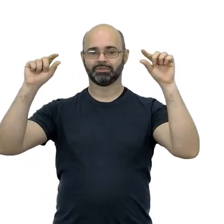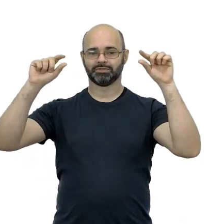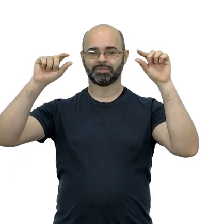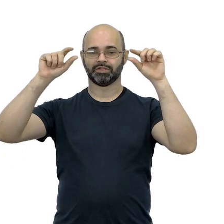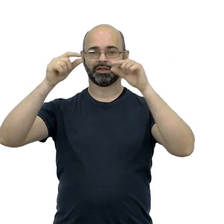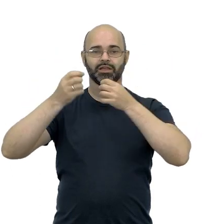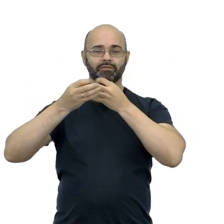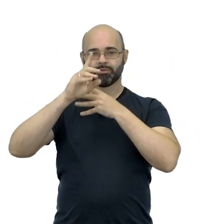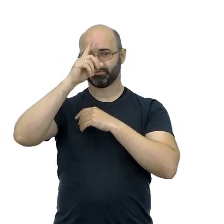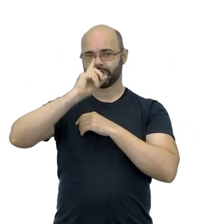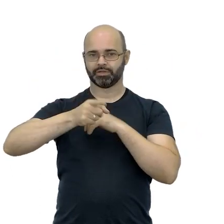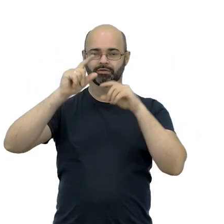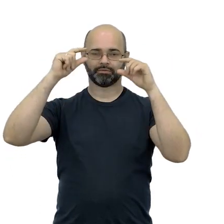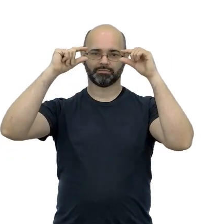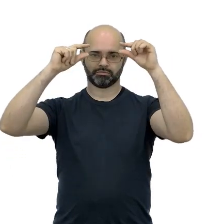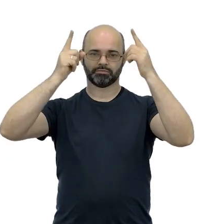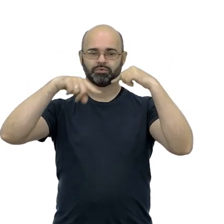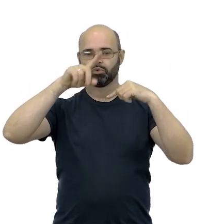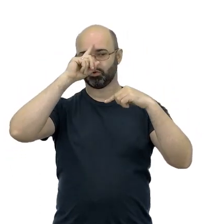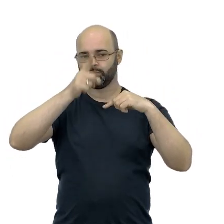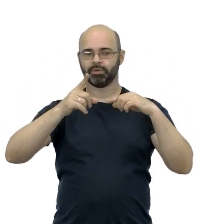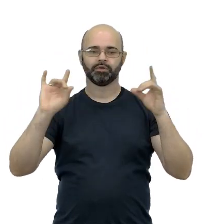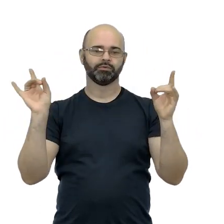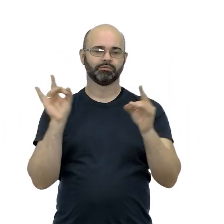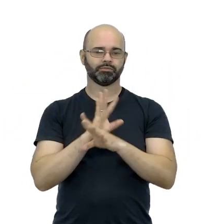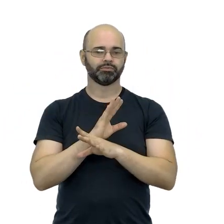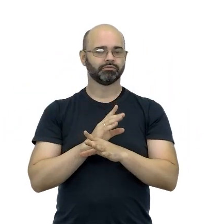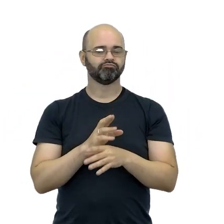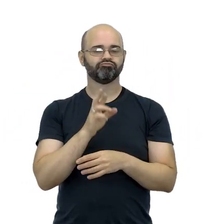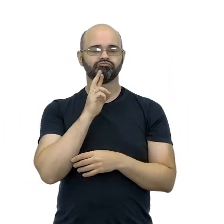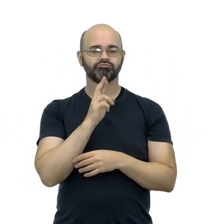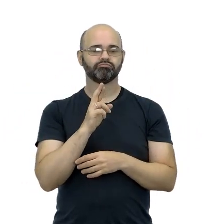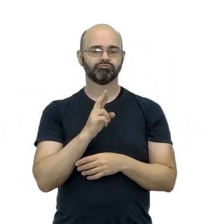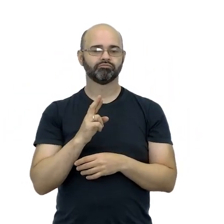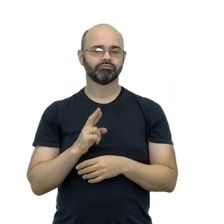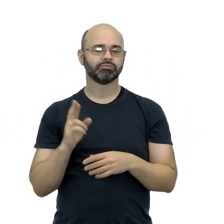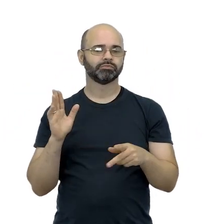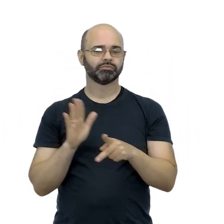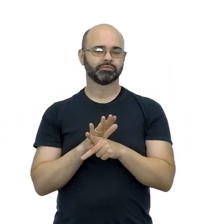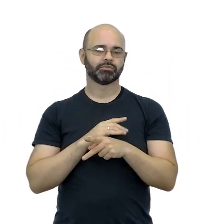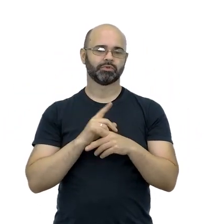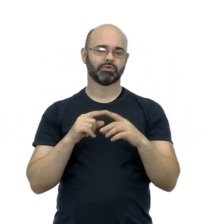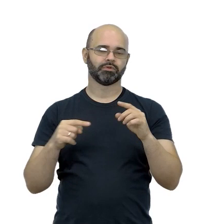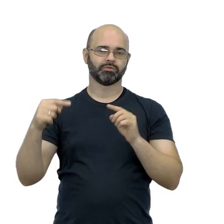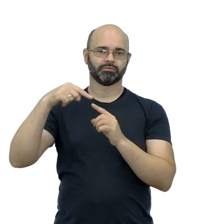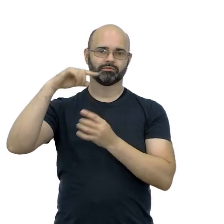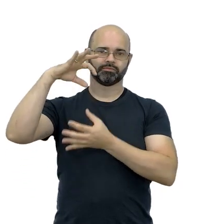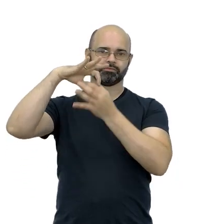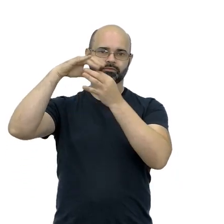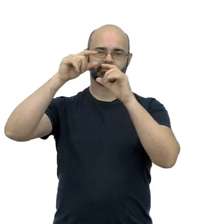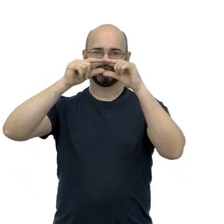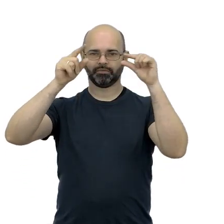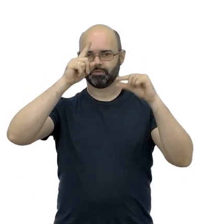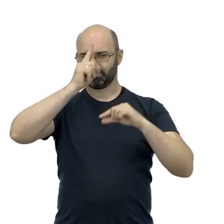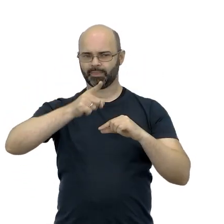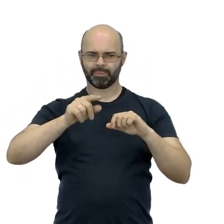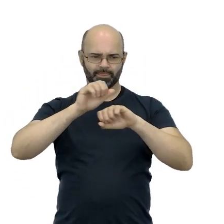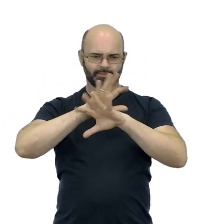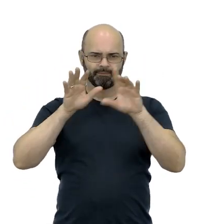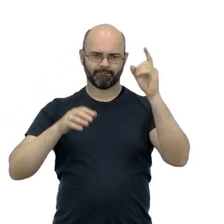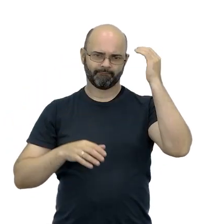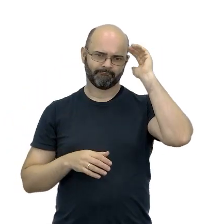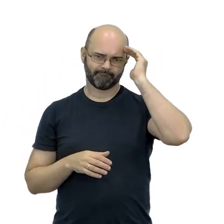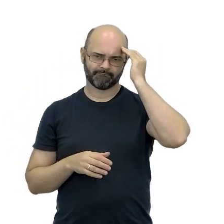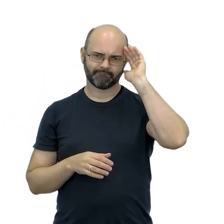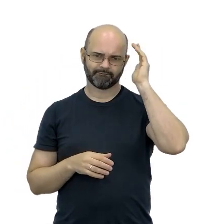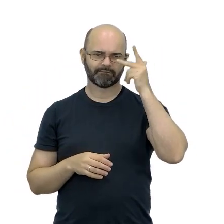comanda. E aí eu tenho que descobrir qual que é. Aí a equação apenas faz parte do meu enunciado, da minha comanda. Ficou clara essa questão para nós? Eu